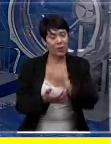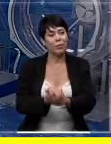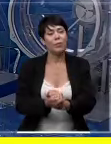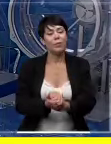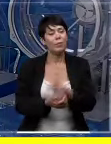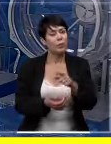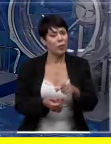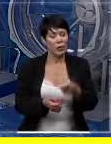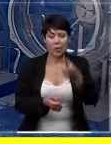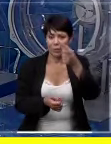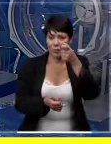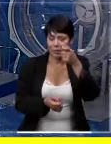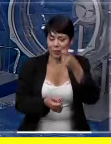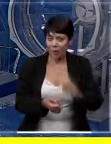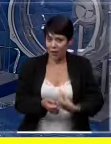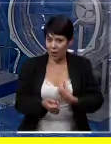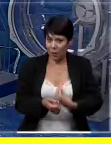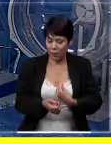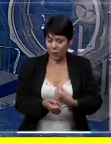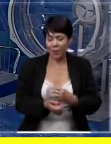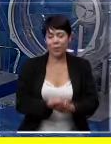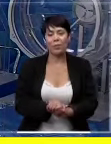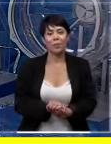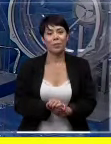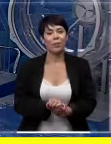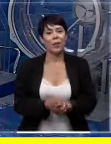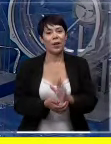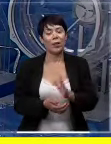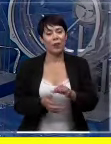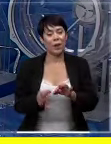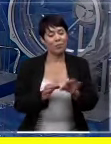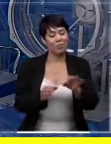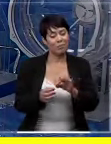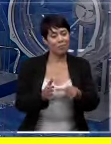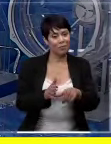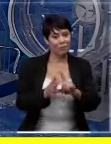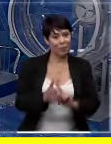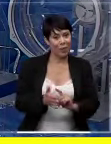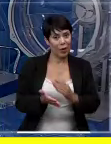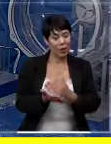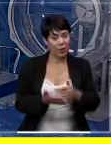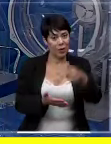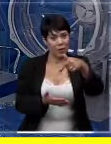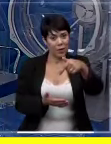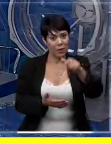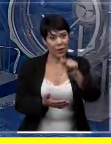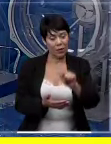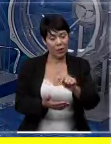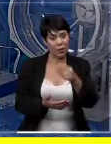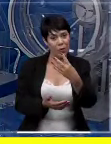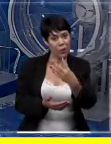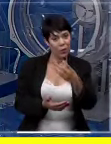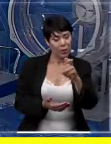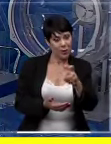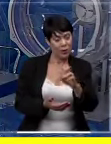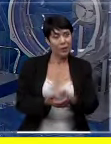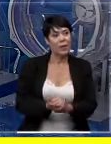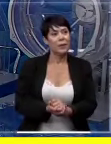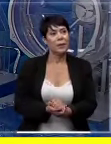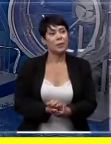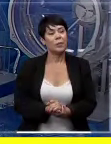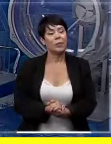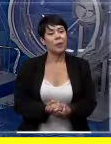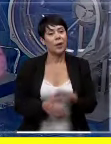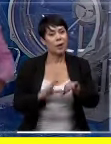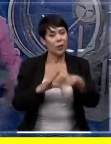acompanha a nossa transmissão ao vivo, já para os procedimentos iniciais, a partir das 19h45 no online,